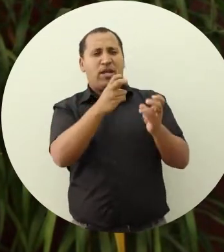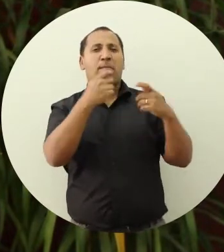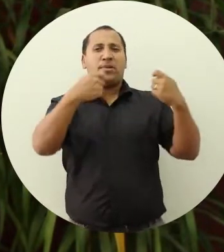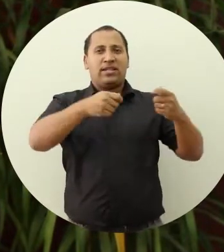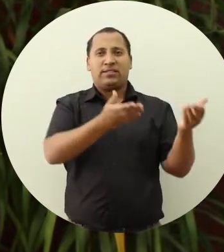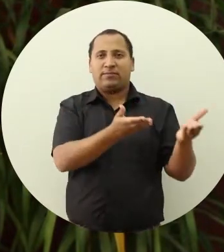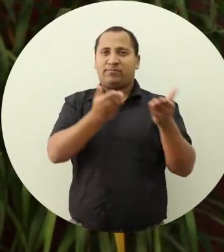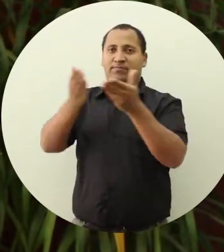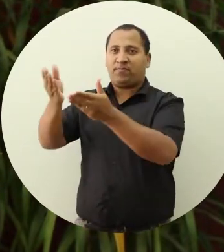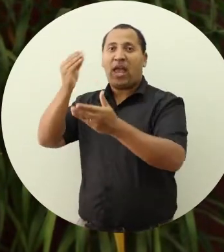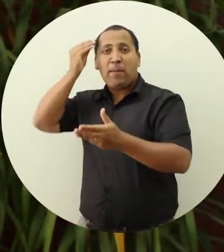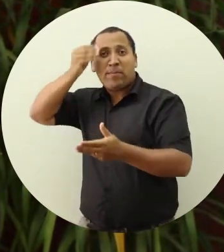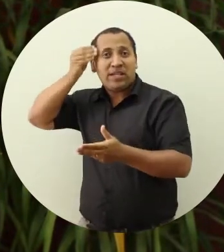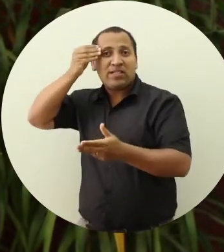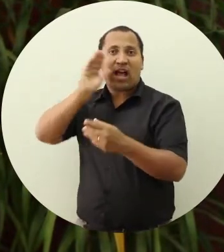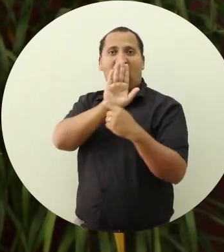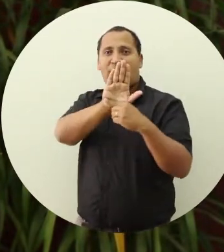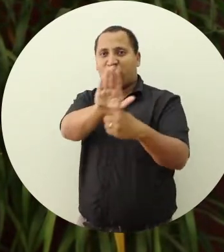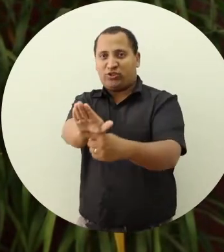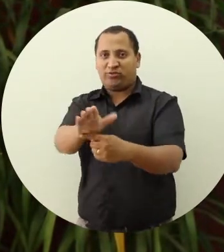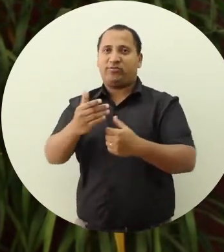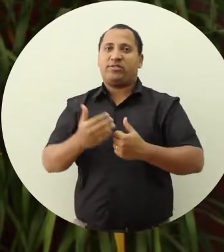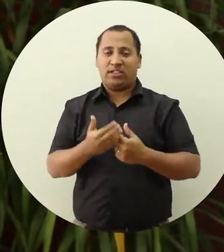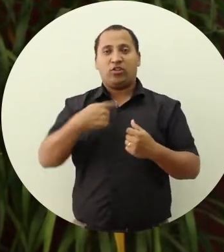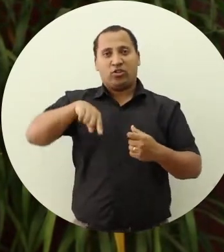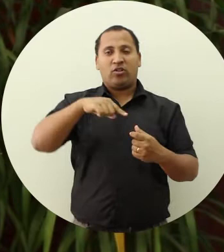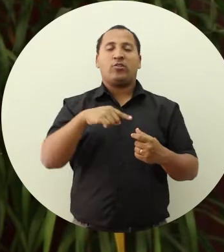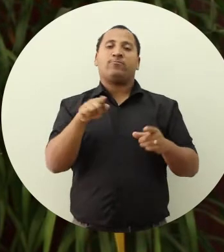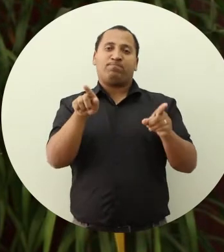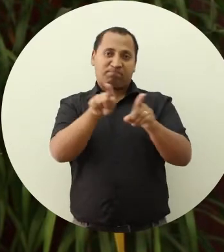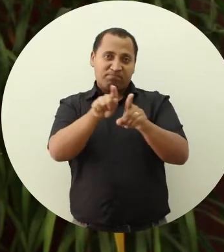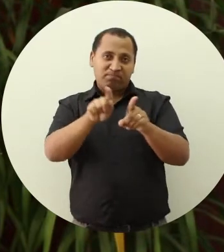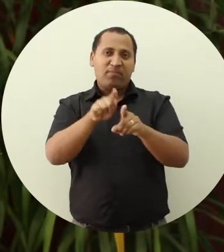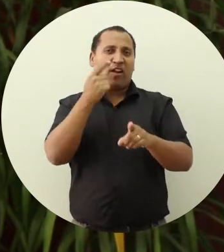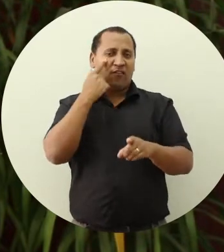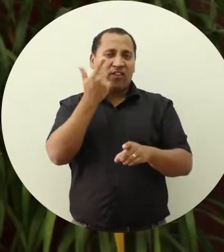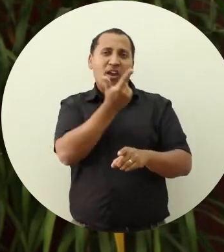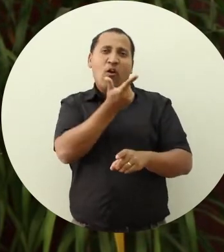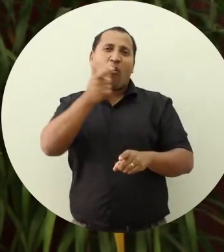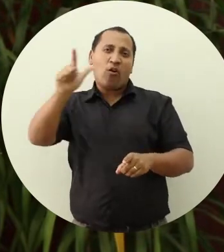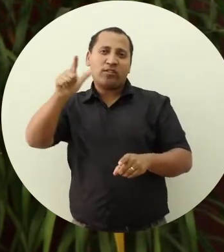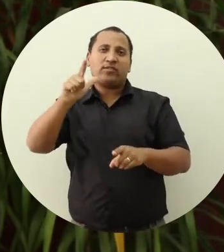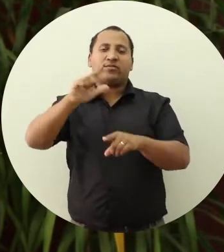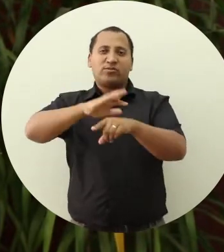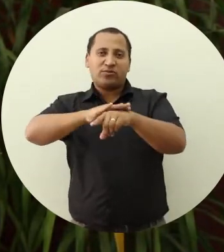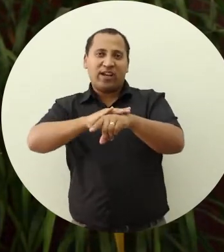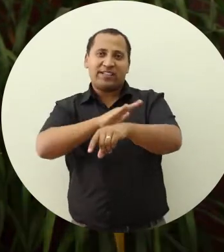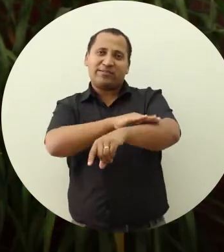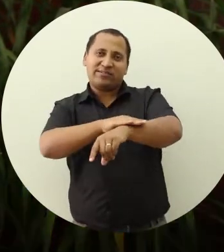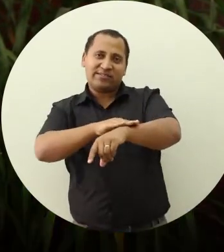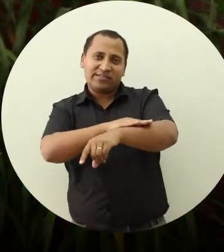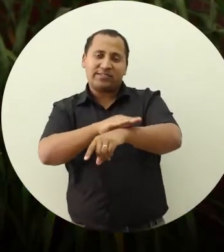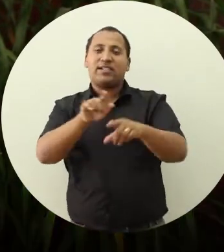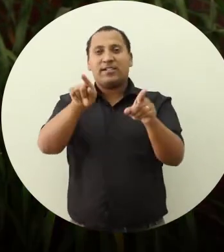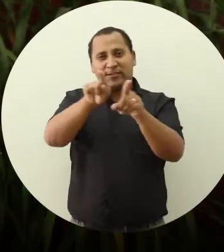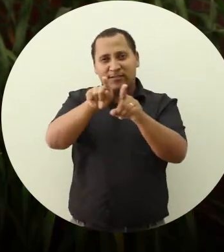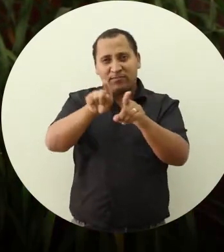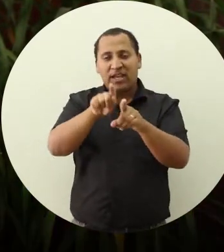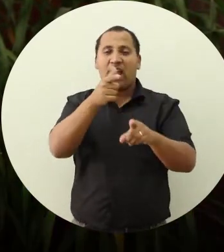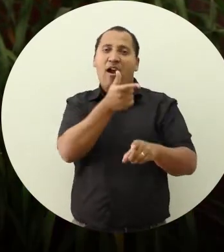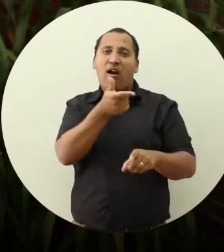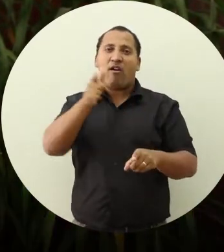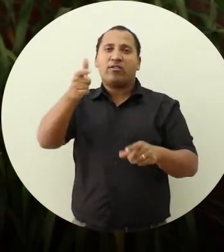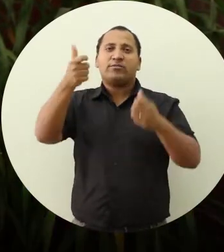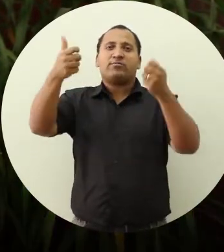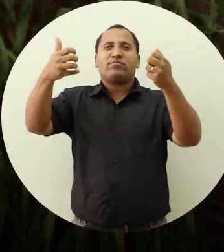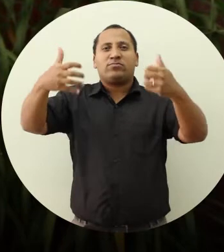psiquiatra e faz um acompanhamento conjuntamente com ele. Né? Outro tipo de dermatose psicogênica é a escoriação neurótica. Nessa